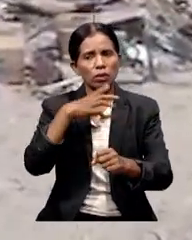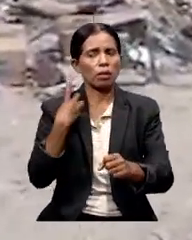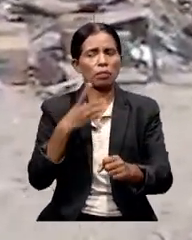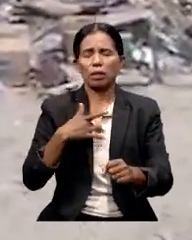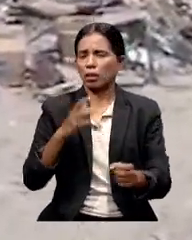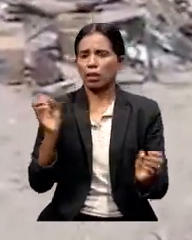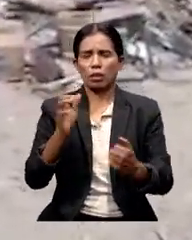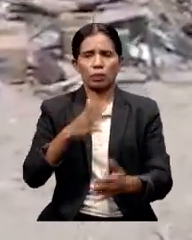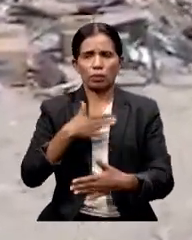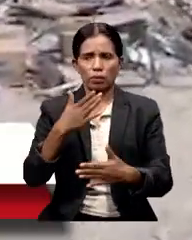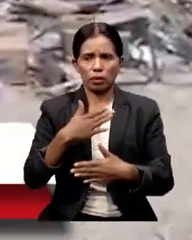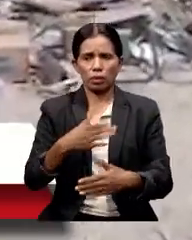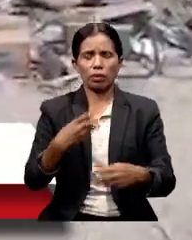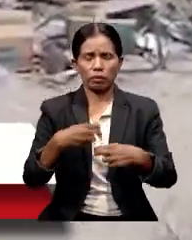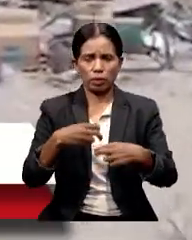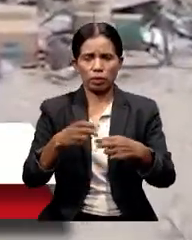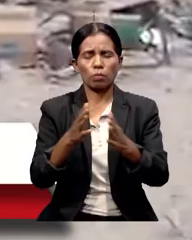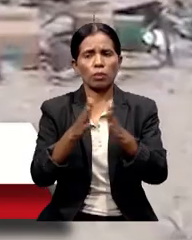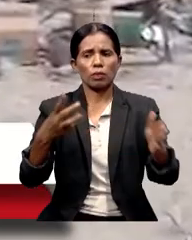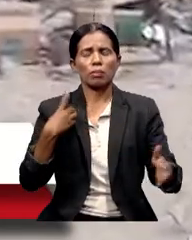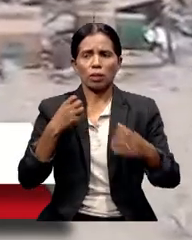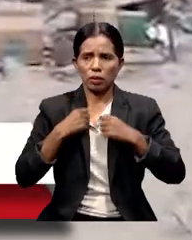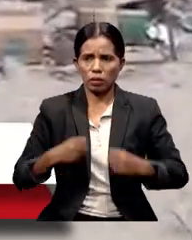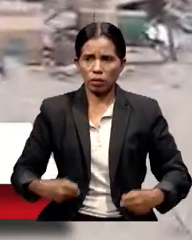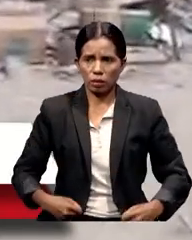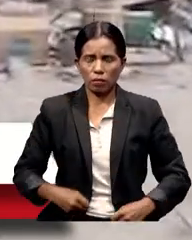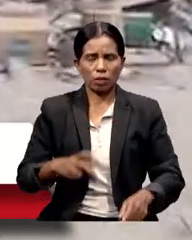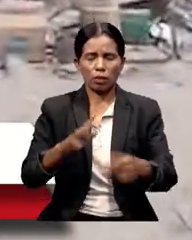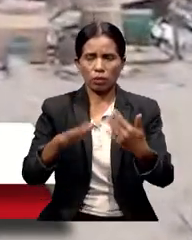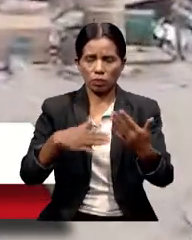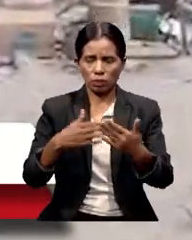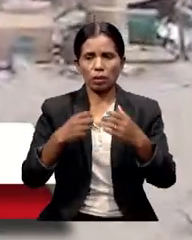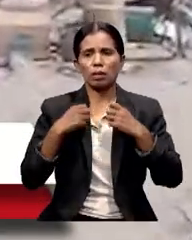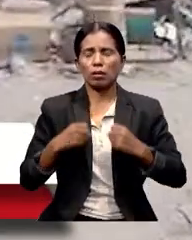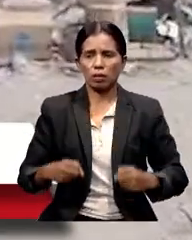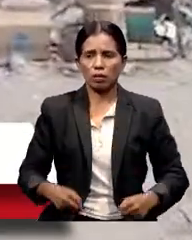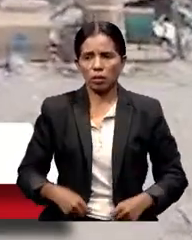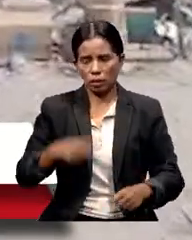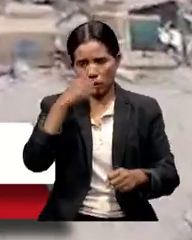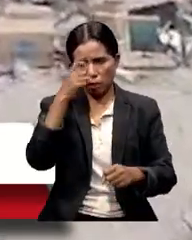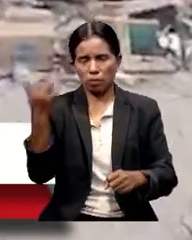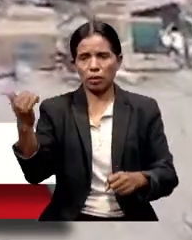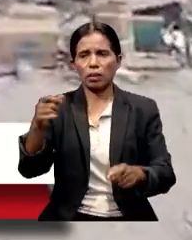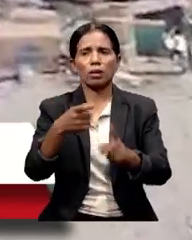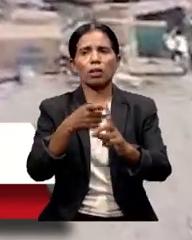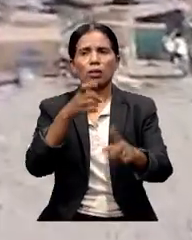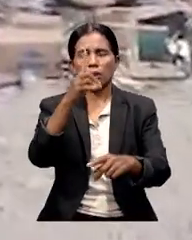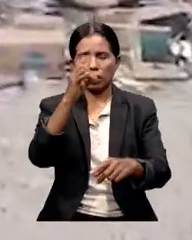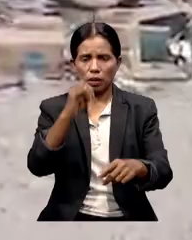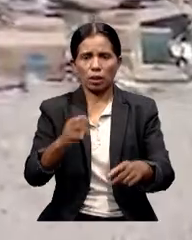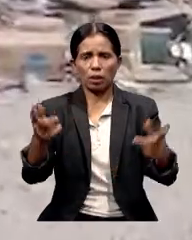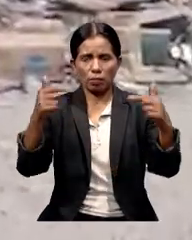contente tamba ida ne impacto ba tuba minha saúde. No pasazir sira minha saúde. Tama sira husi dili